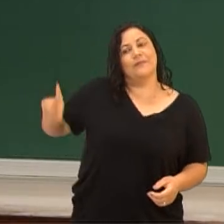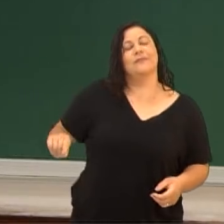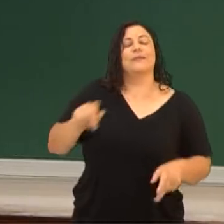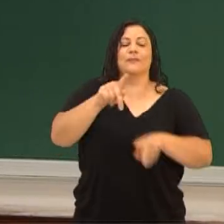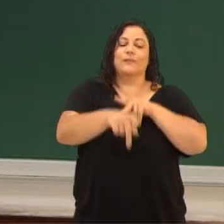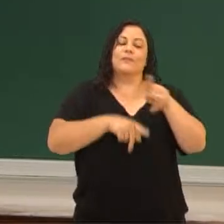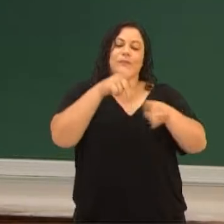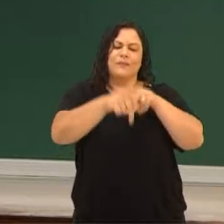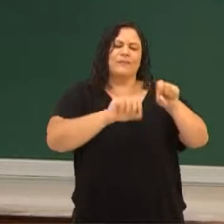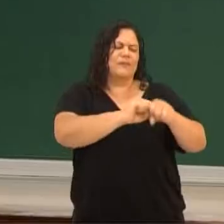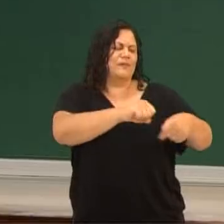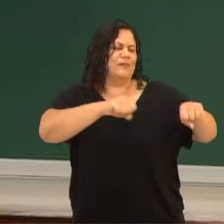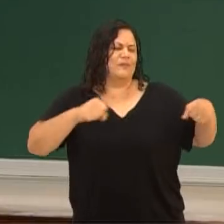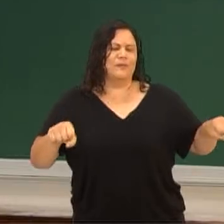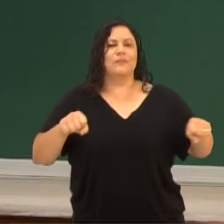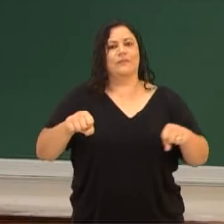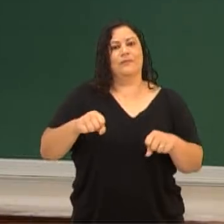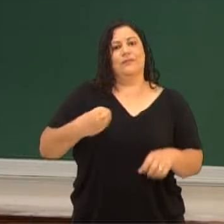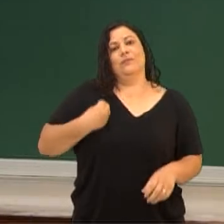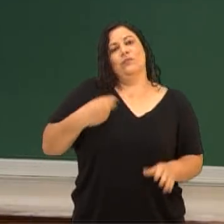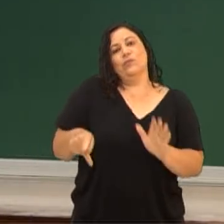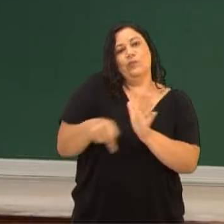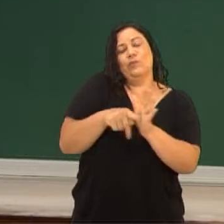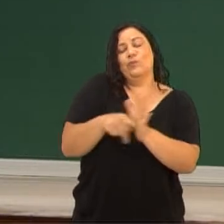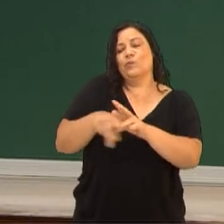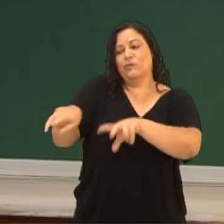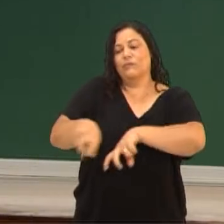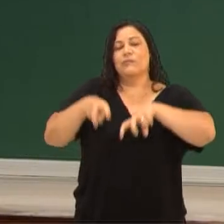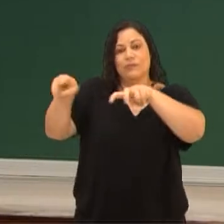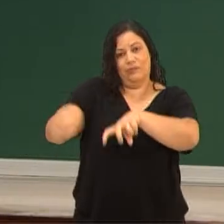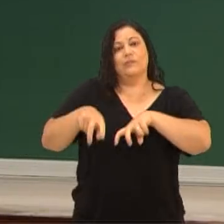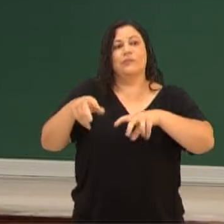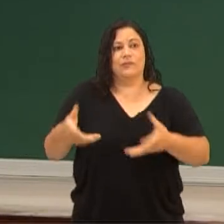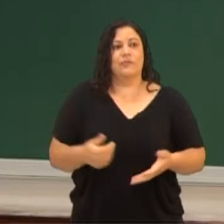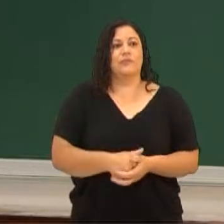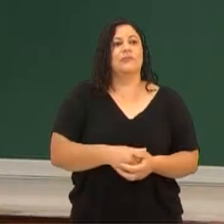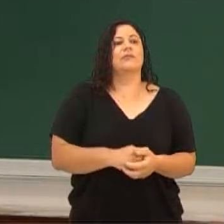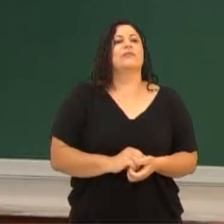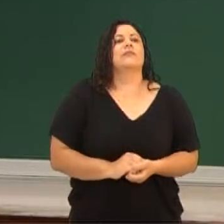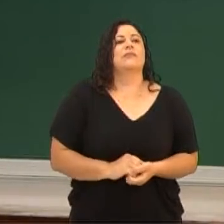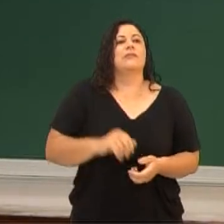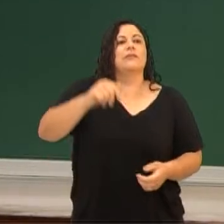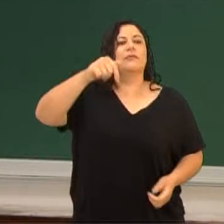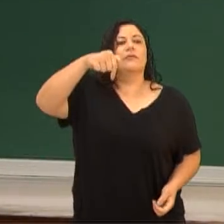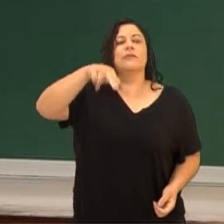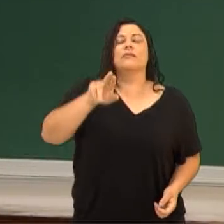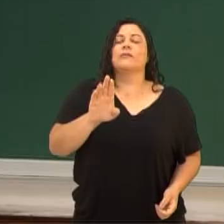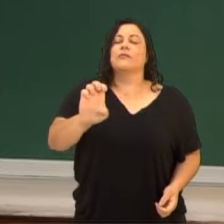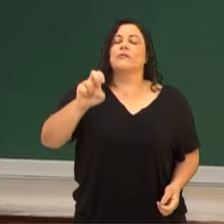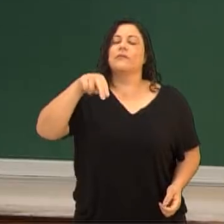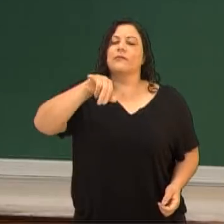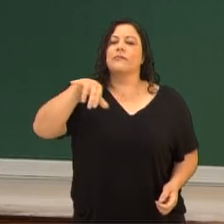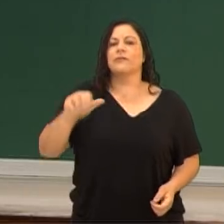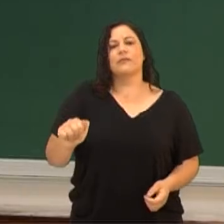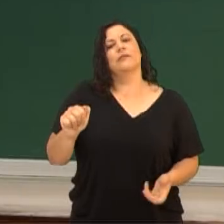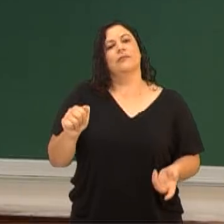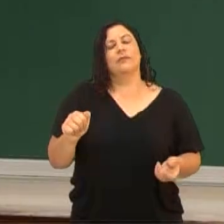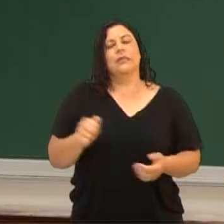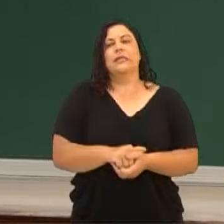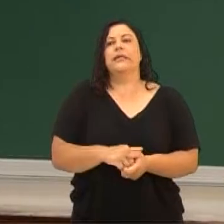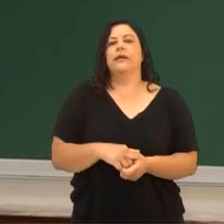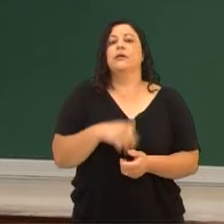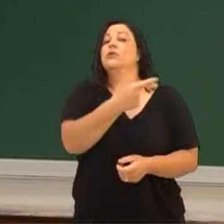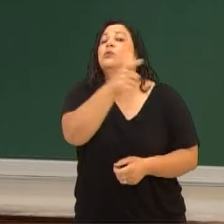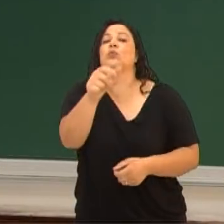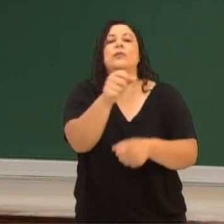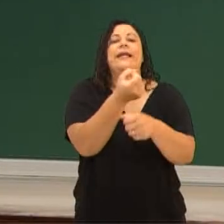população muito grande vivendo em áreas rurais. O Quênia é um país de referência em agricultura orgânica, aquela que não usa agrotóxicos,